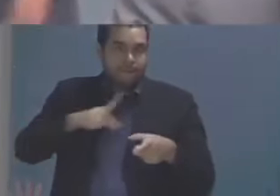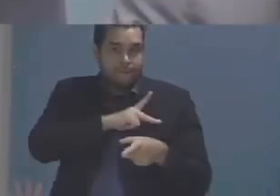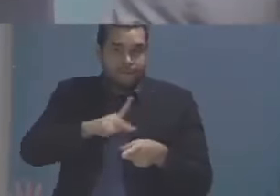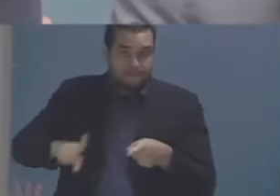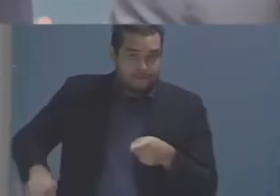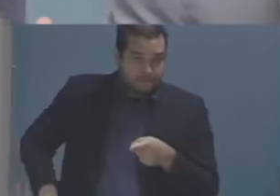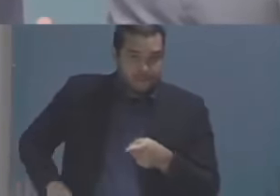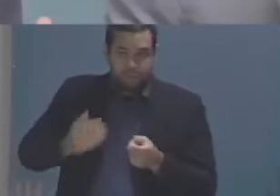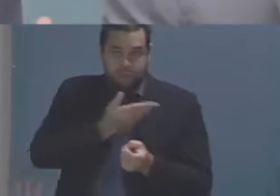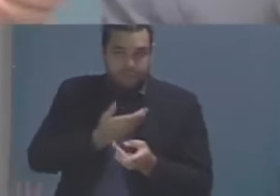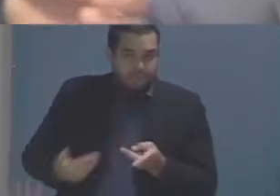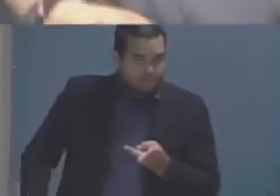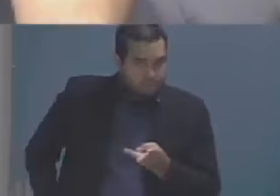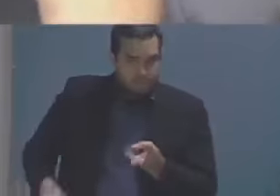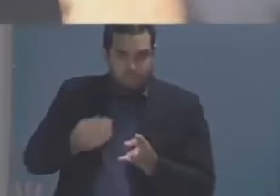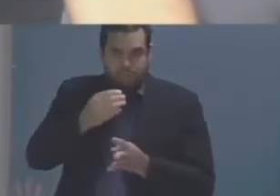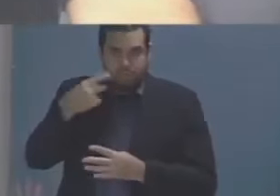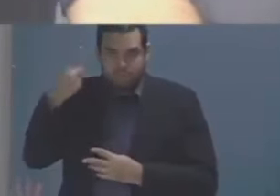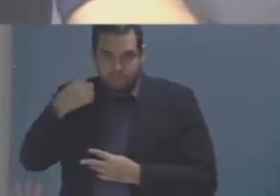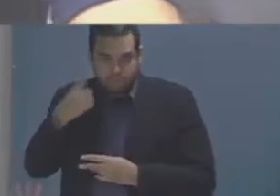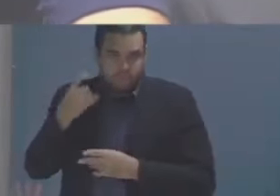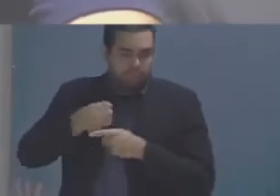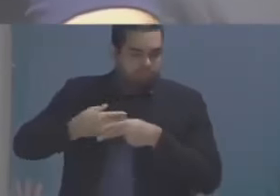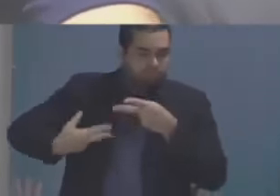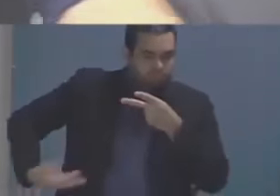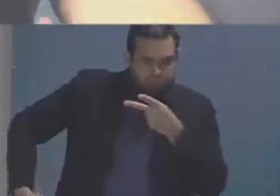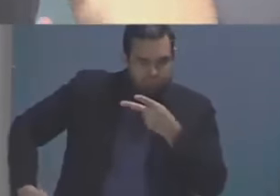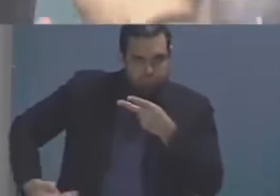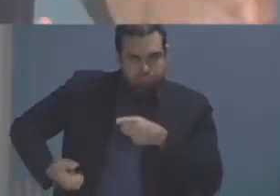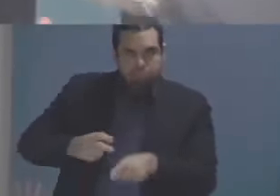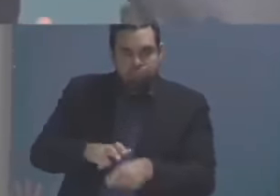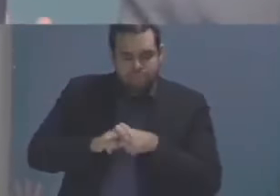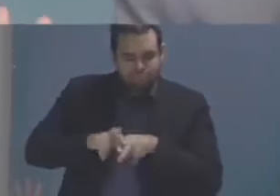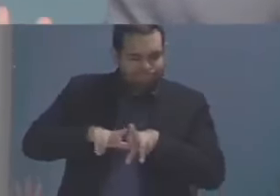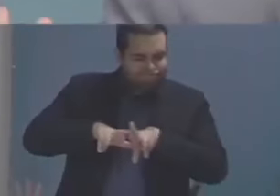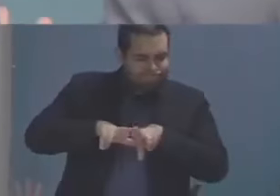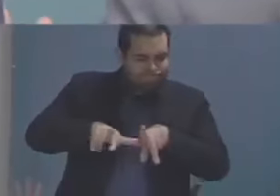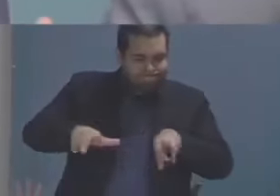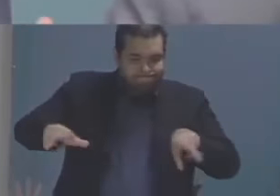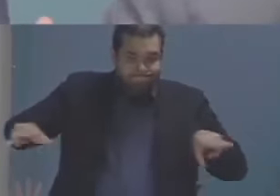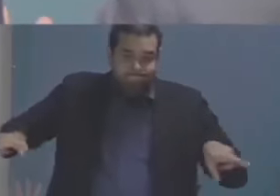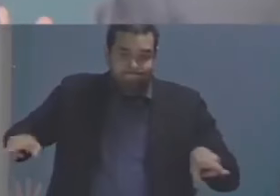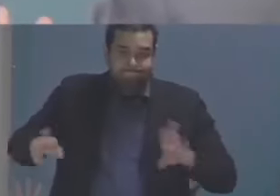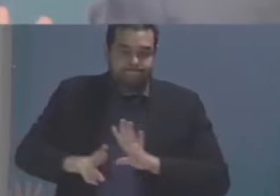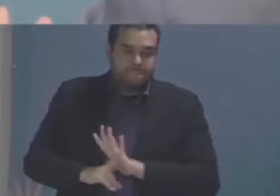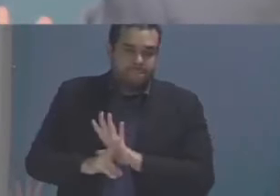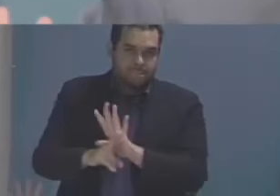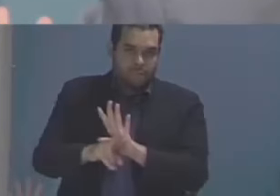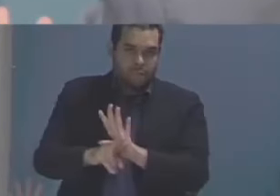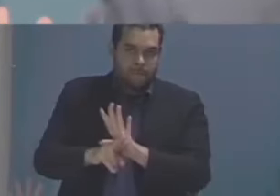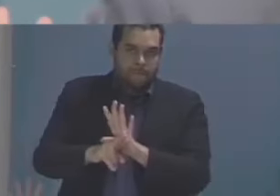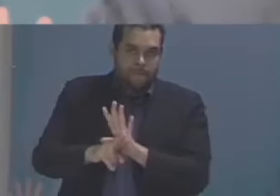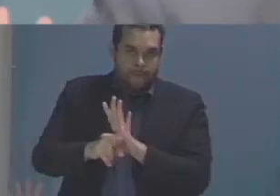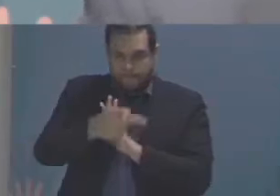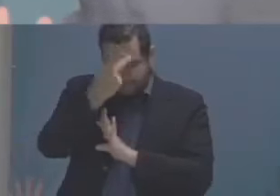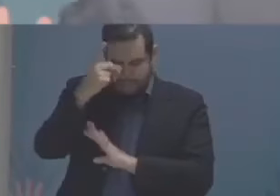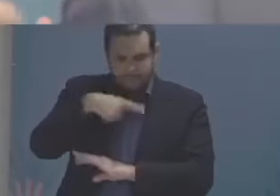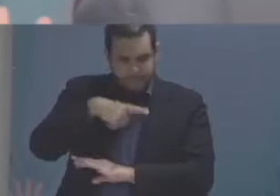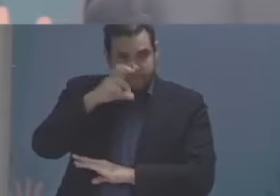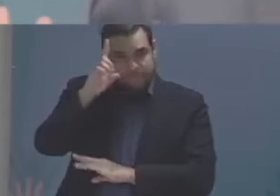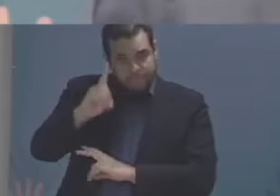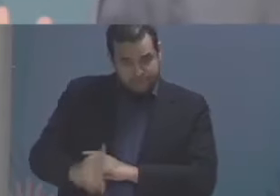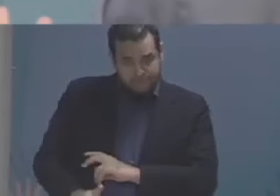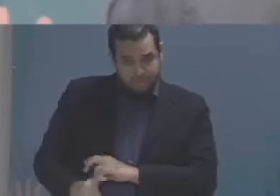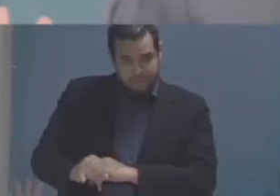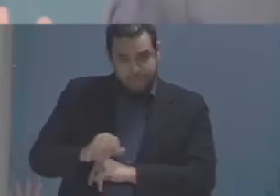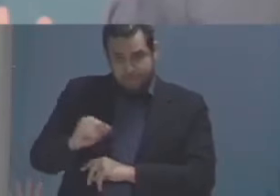presidente, governador, deputado, que seja. Nós temos uma pluralidade de representação. E a essas pessoas é dado o direito delas também,